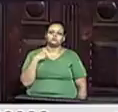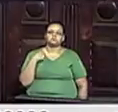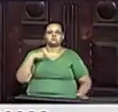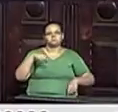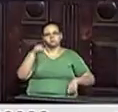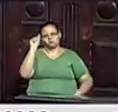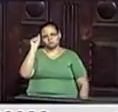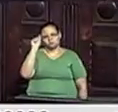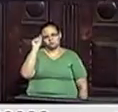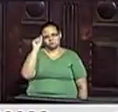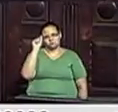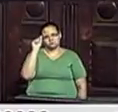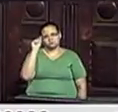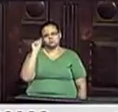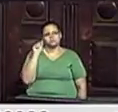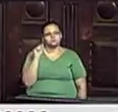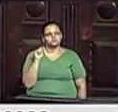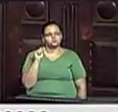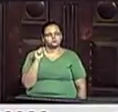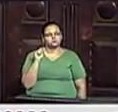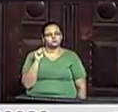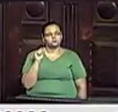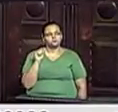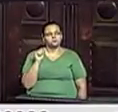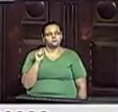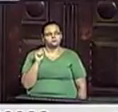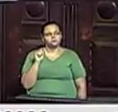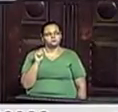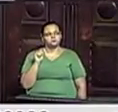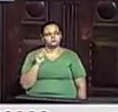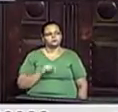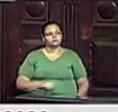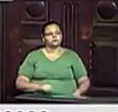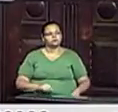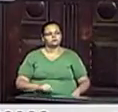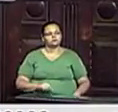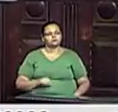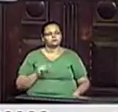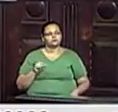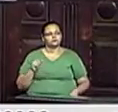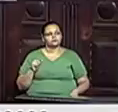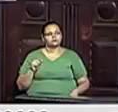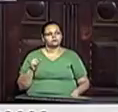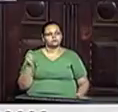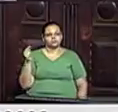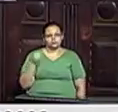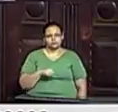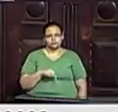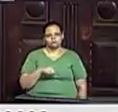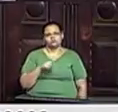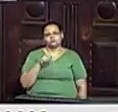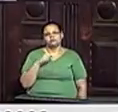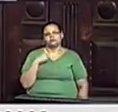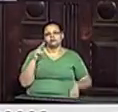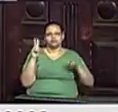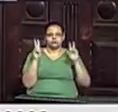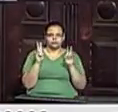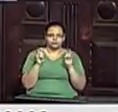escolhi, para esse final de tarde de hoje, trazer à baila um